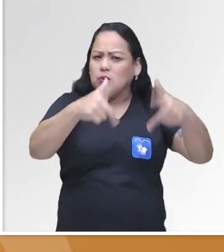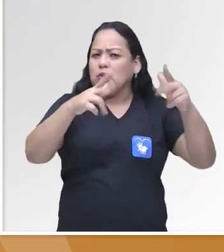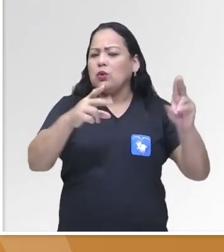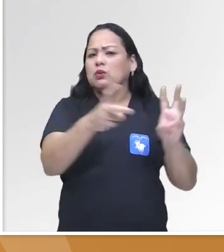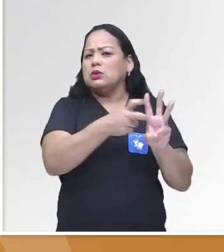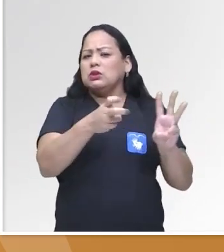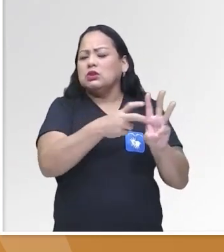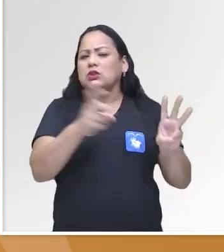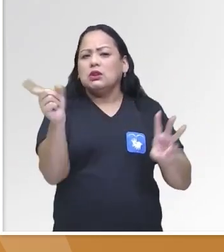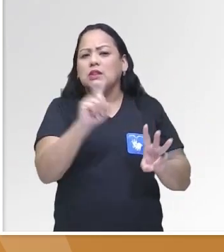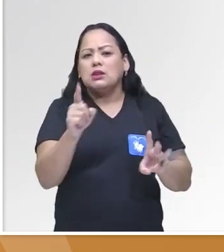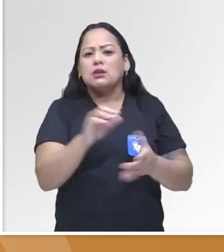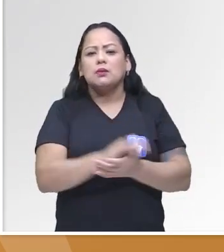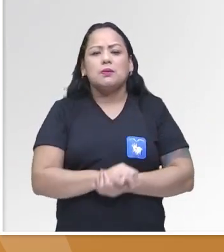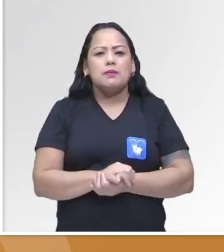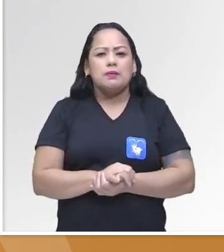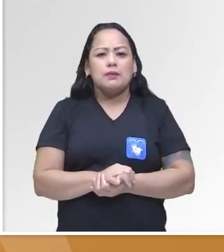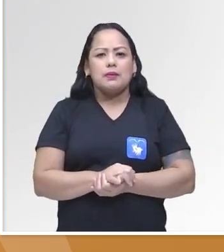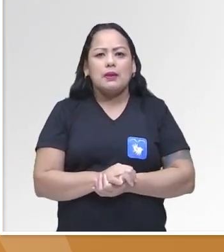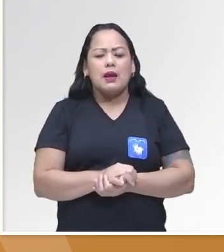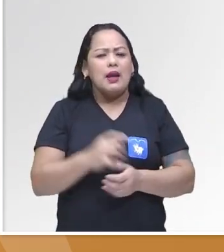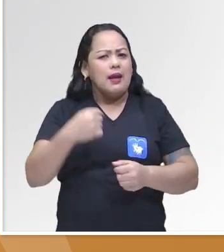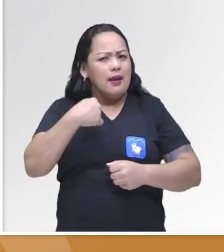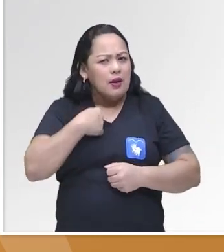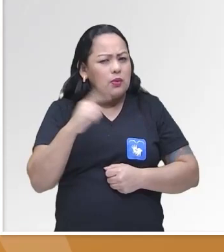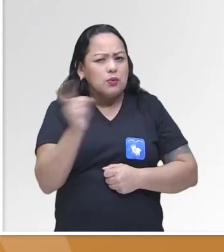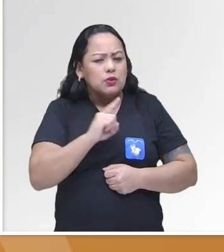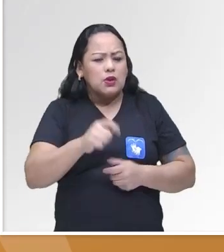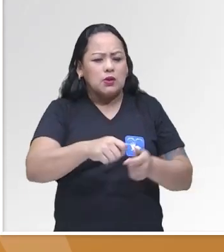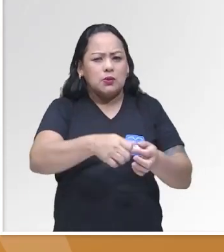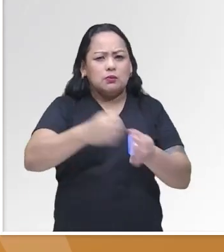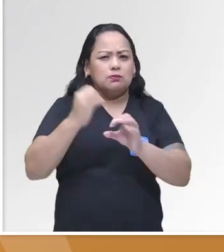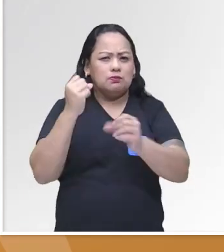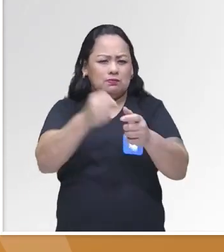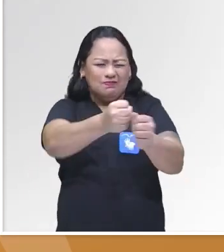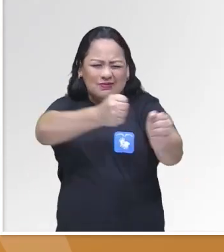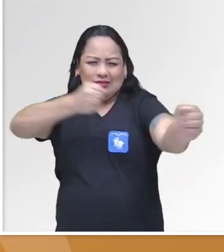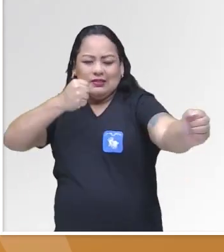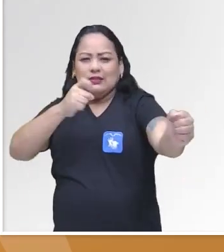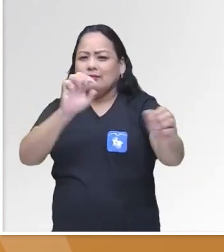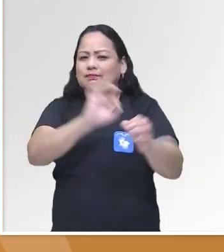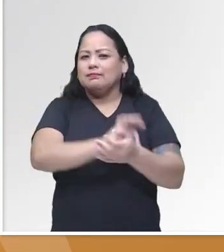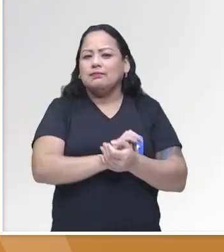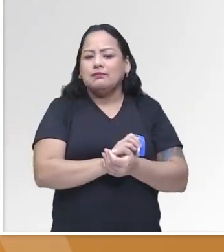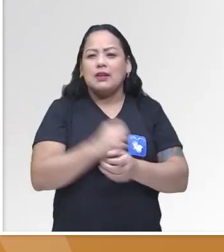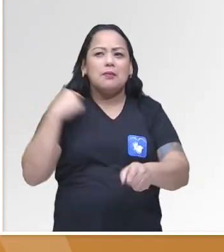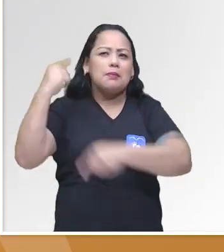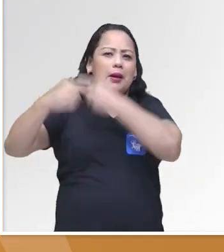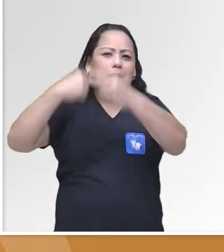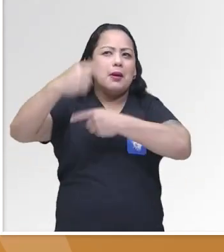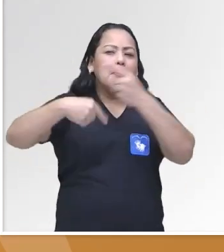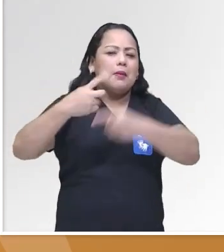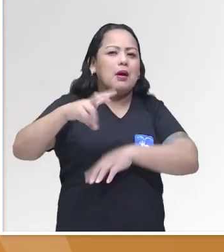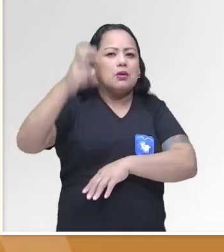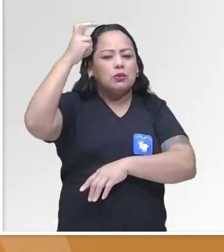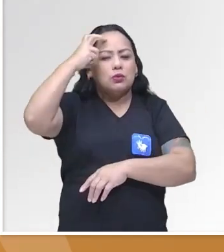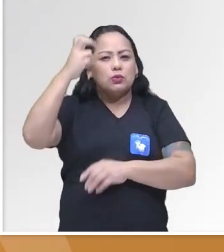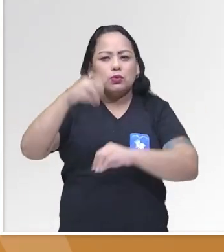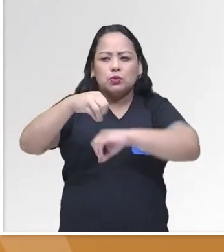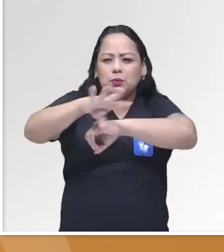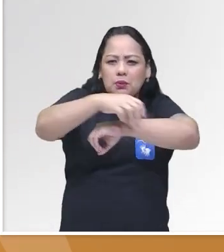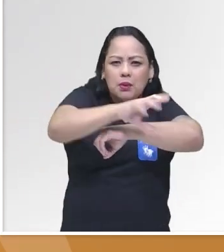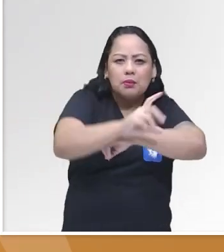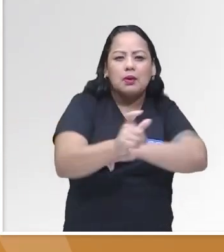estou ali empunhando o arco e flecha, nem repassando as tradições para as gerações futuras. Então é preciso ter